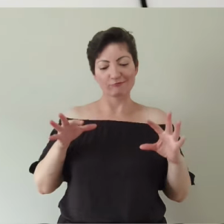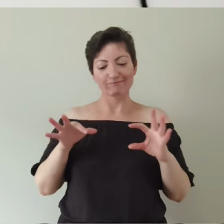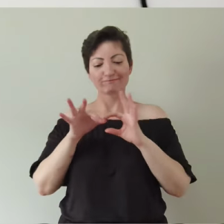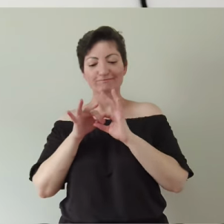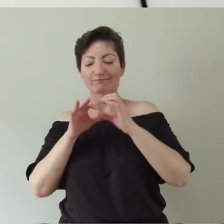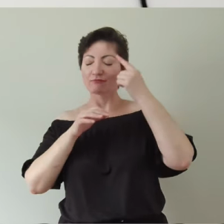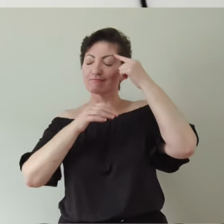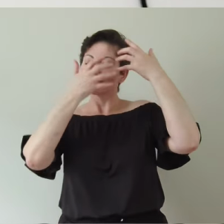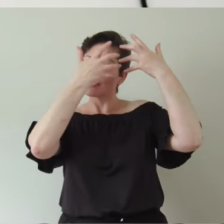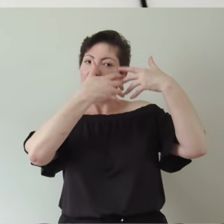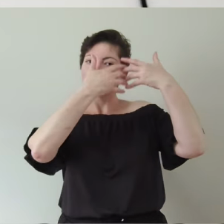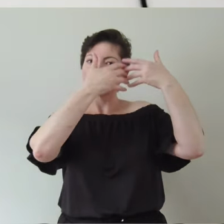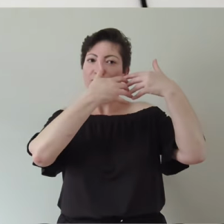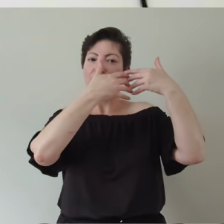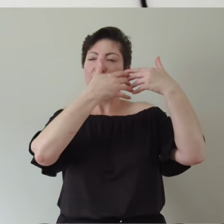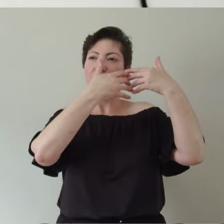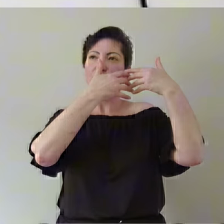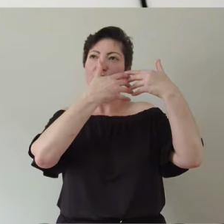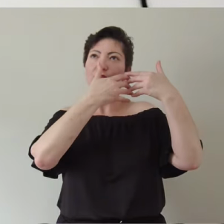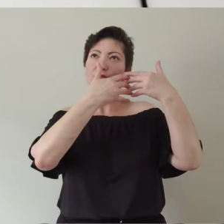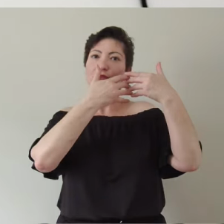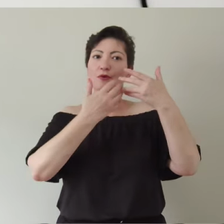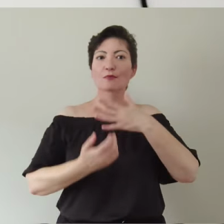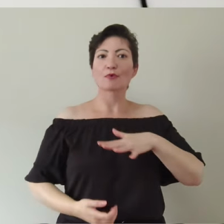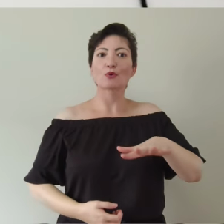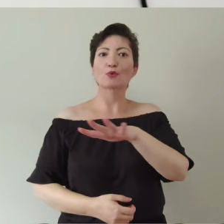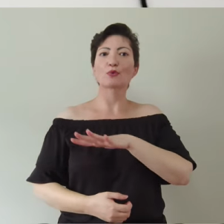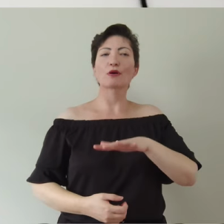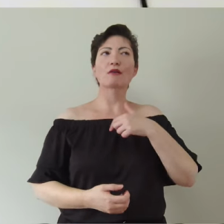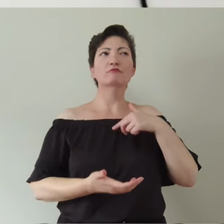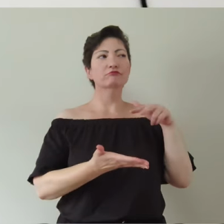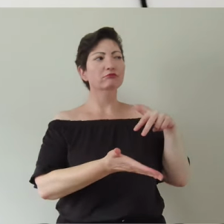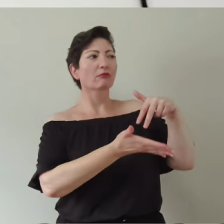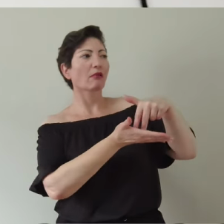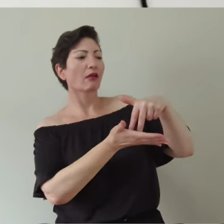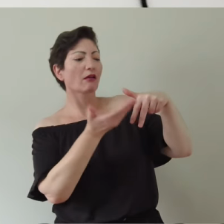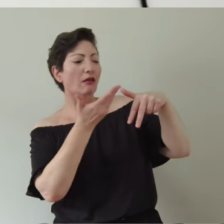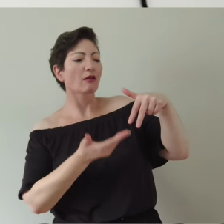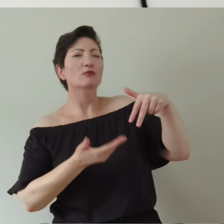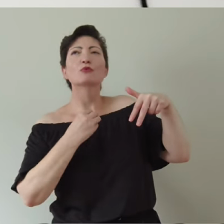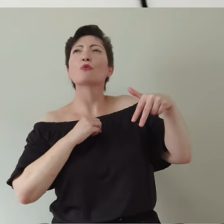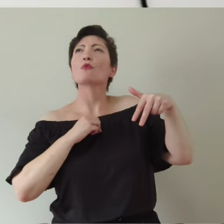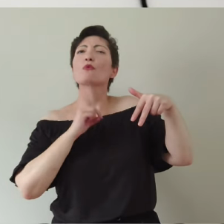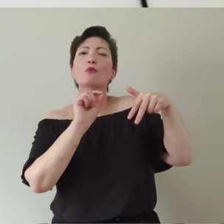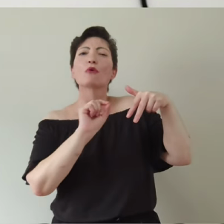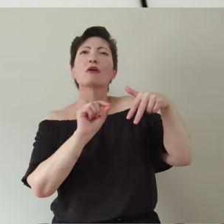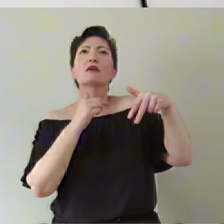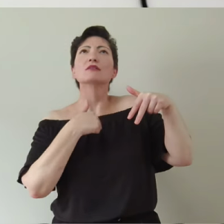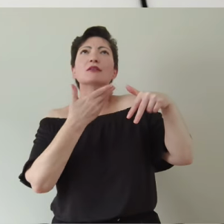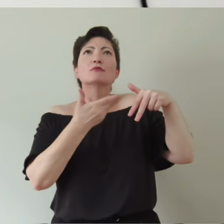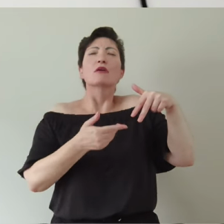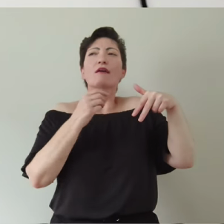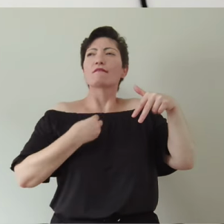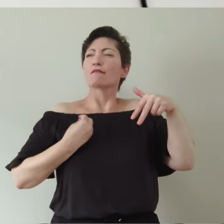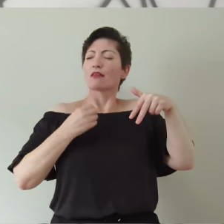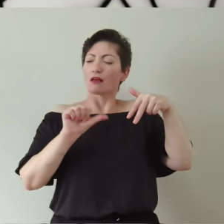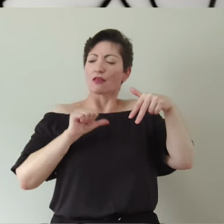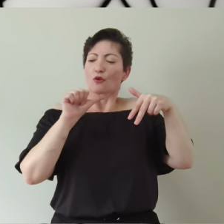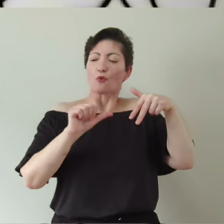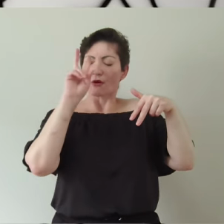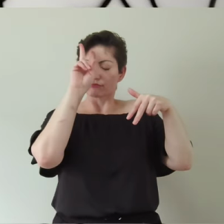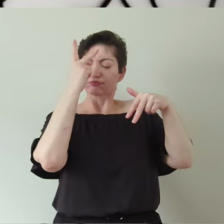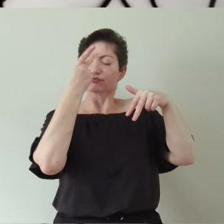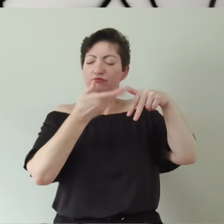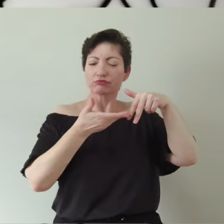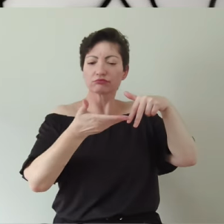fizeram refletir sobre, né, o meu espaço, assim, quem eu sou realmente, o que eu deveria ser se eu não fosse quem eu sou, né?